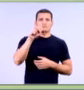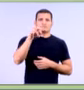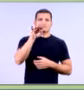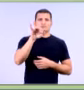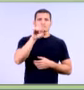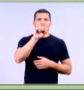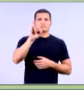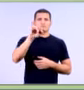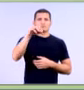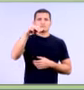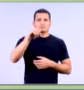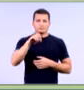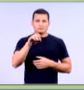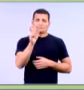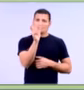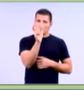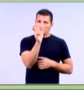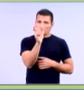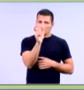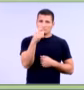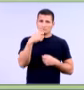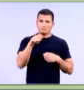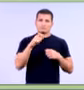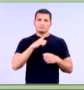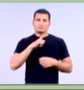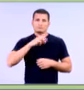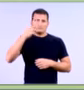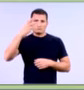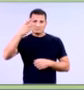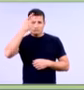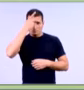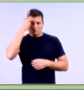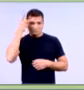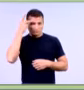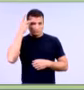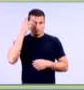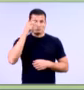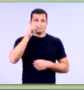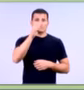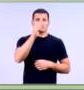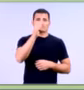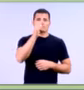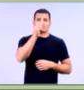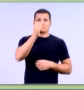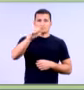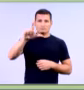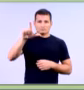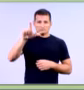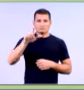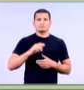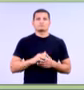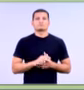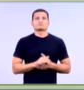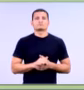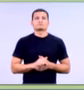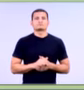o verbo, ele deve estar na terceira pessoa do singular, tá, gente?